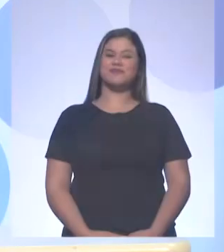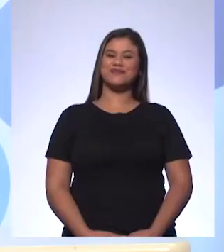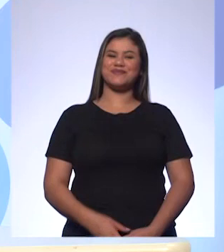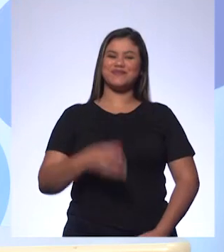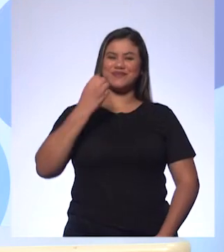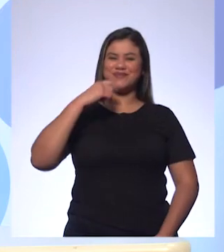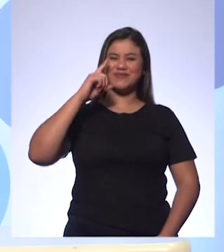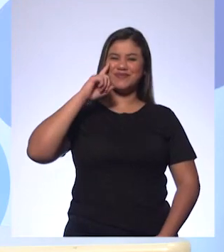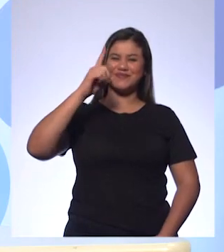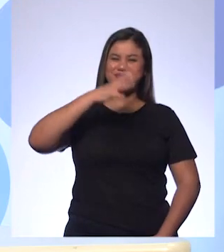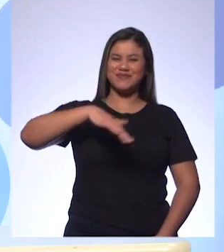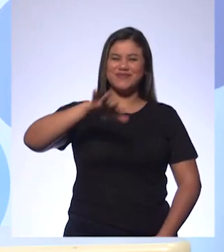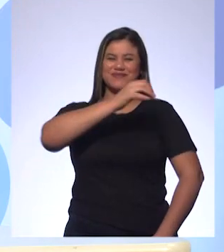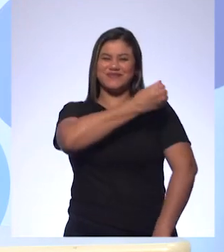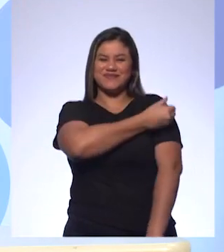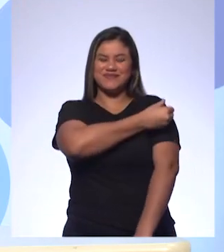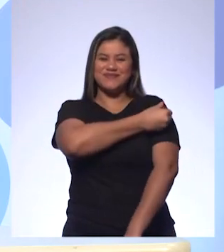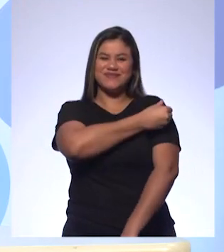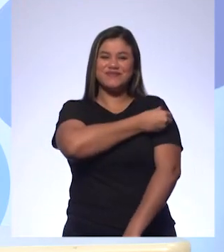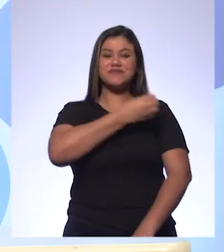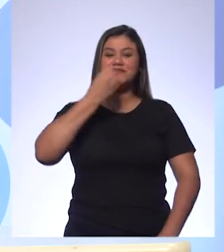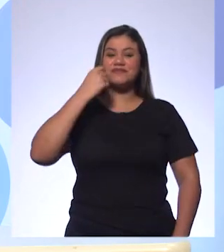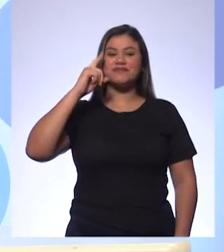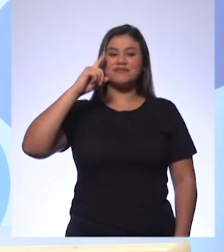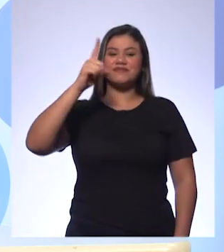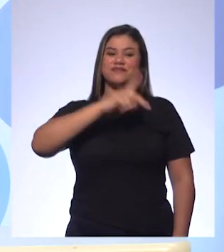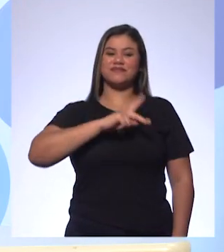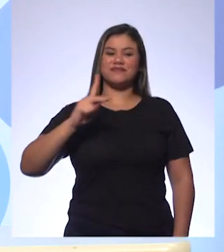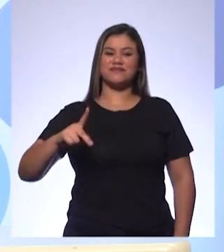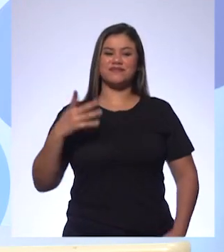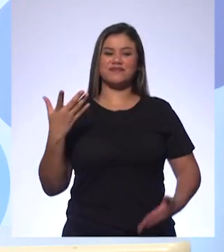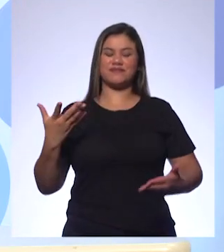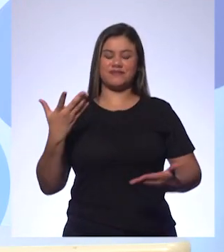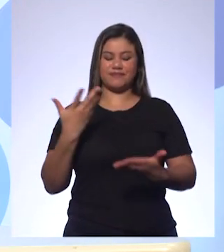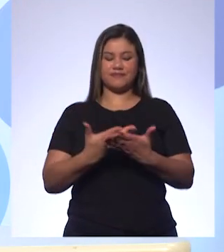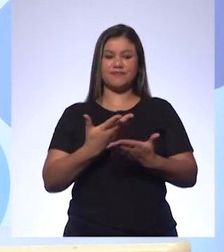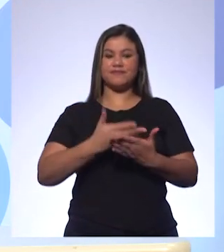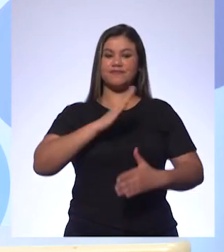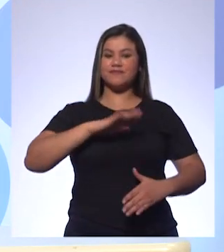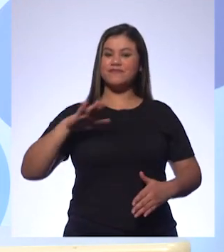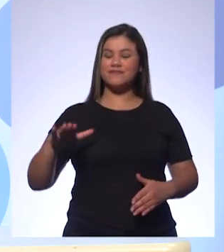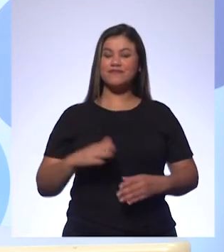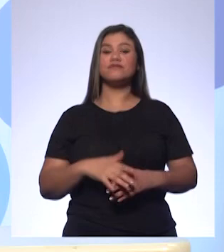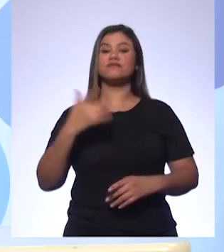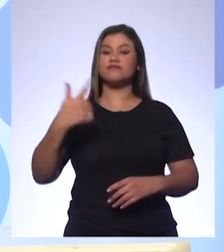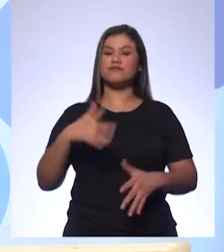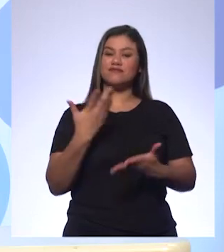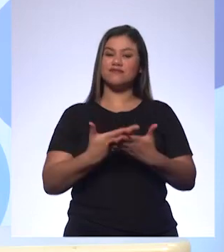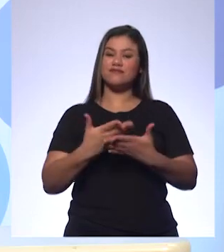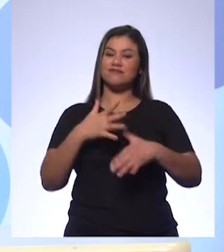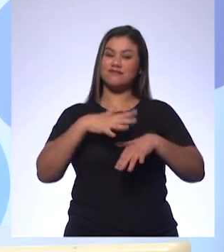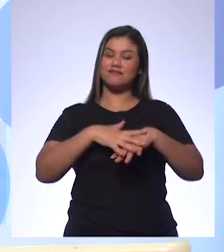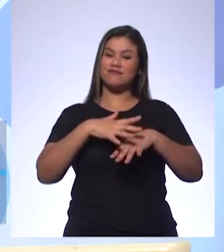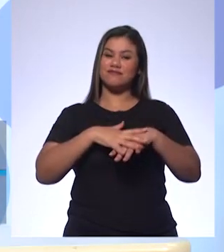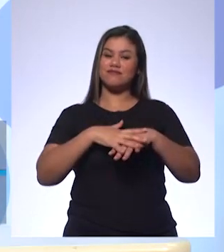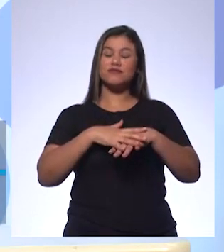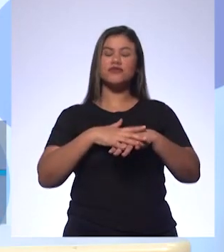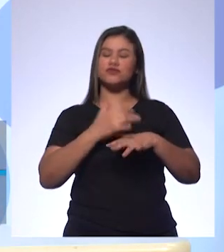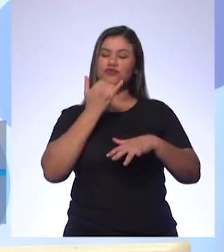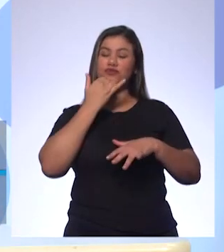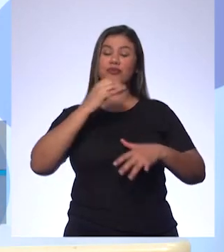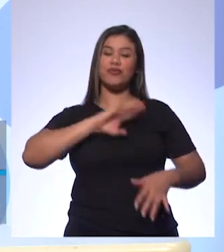Bom dia, sexto ano, bom dia, professores e alunos. Mais uma aula de língua portuguesa e hoje falamos a mesma